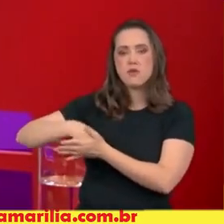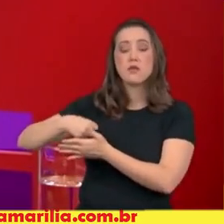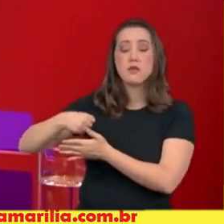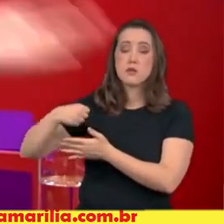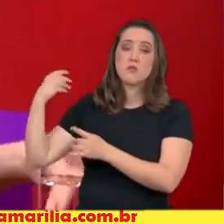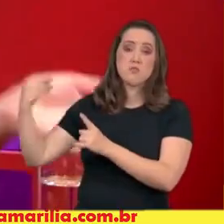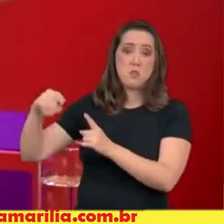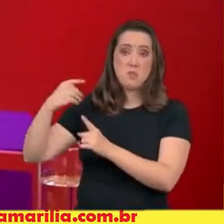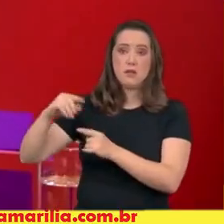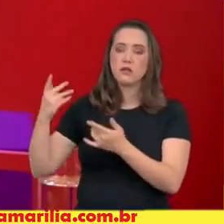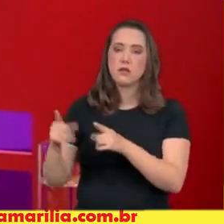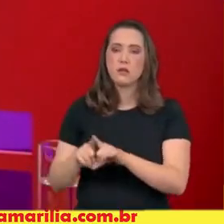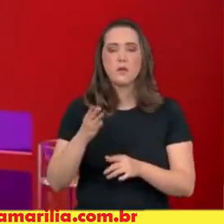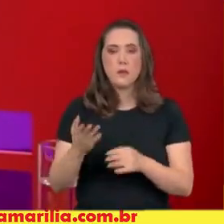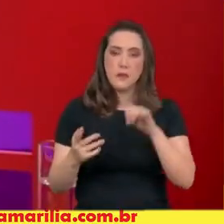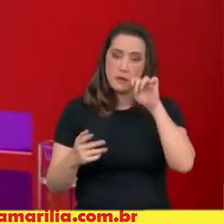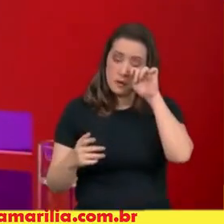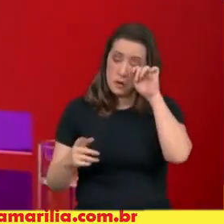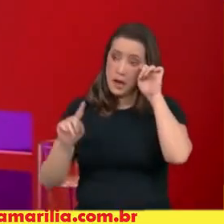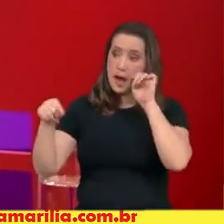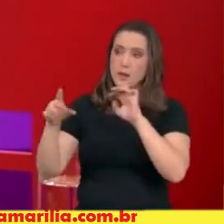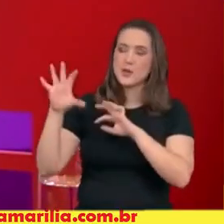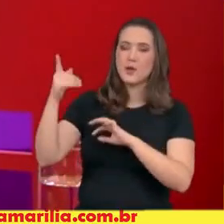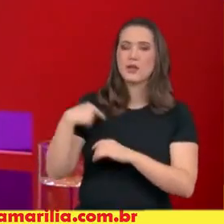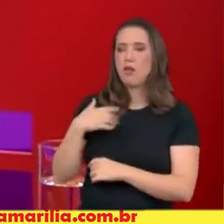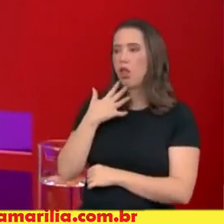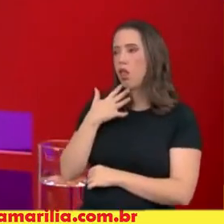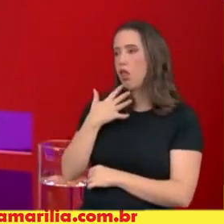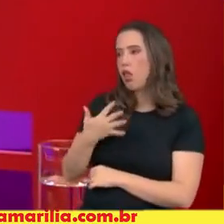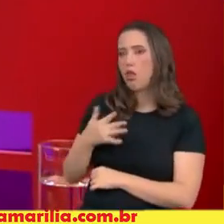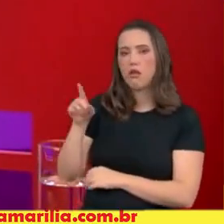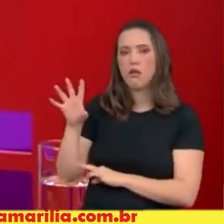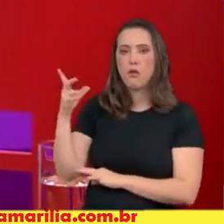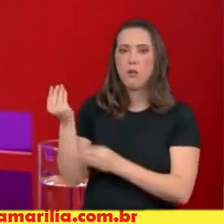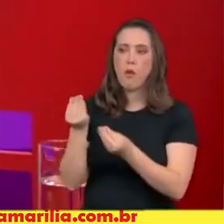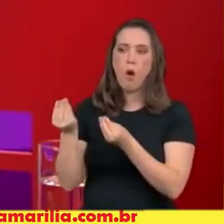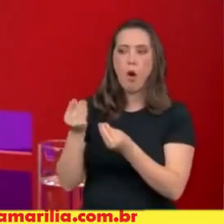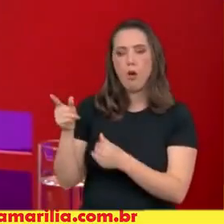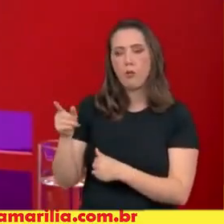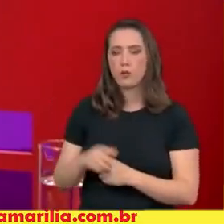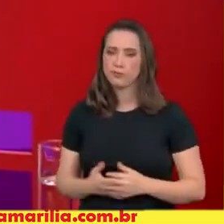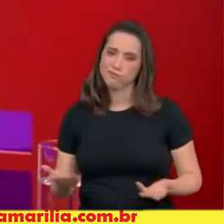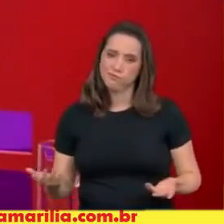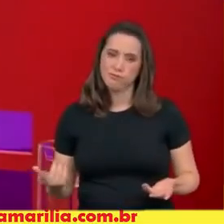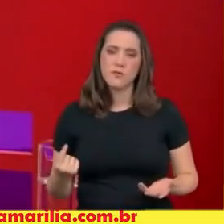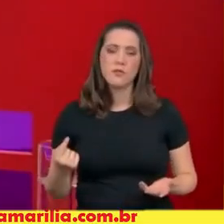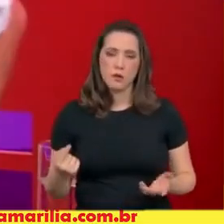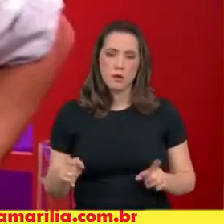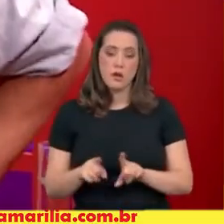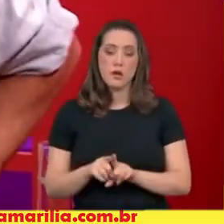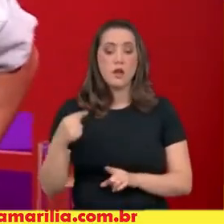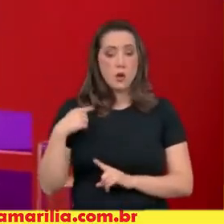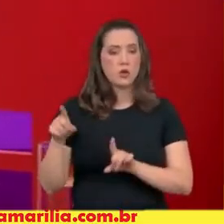Veio e atingiu jornalistas da grande mídia. Na época, eu também fui atingido, né? Eu não foi um caso